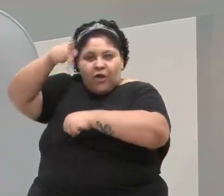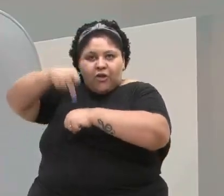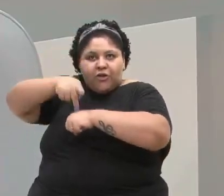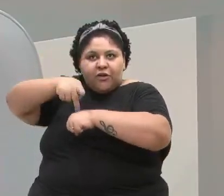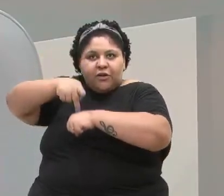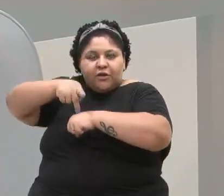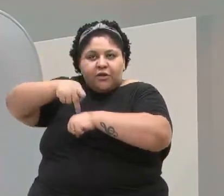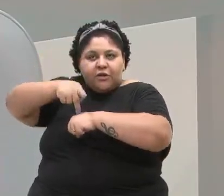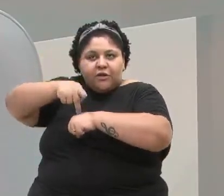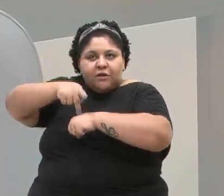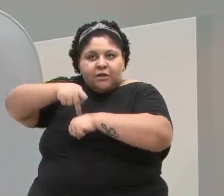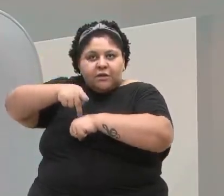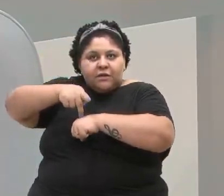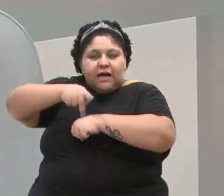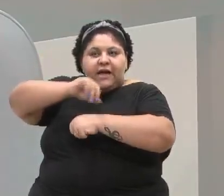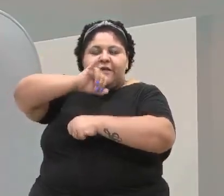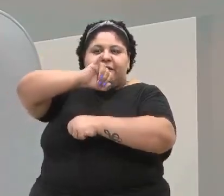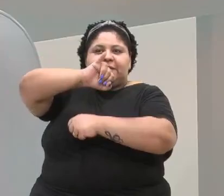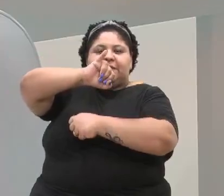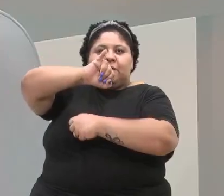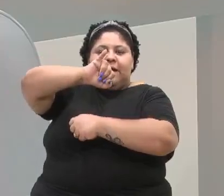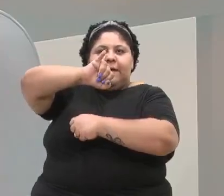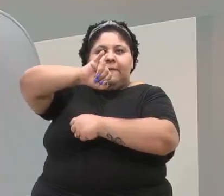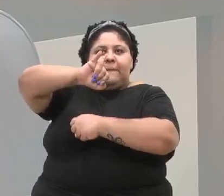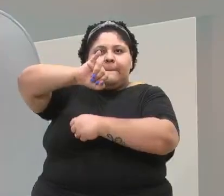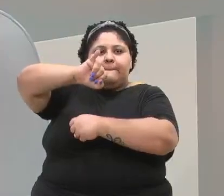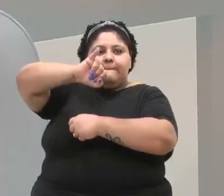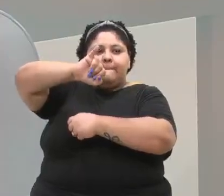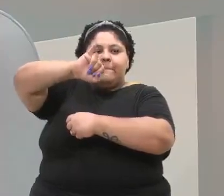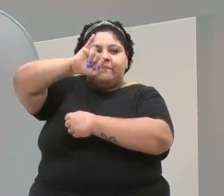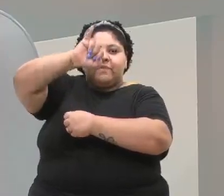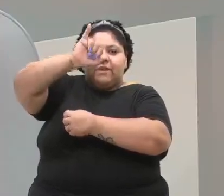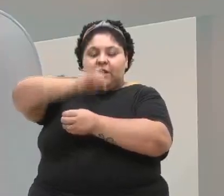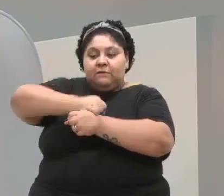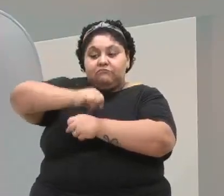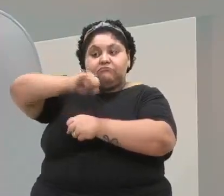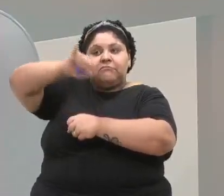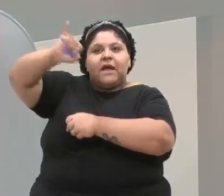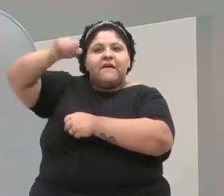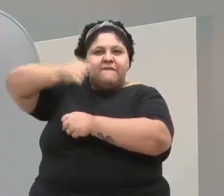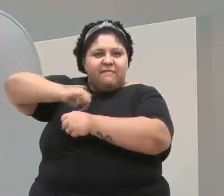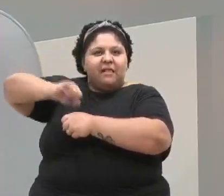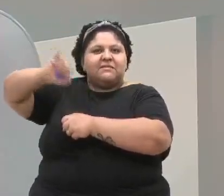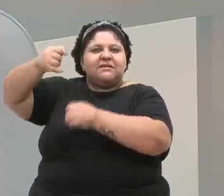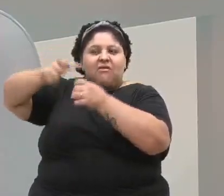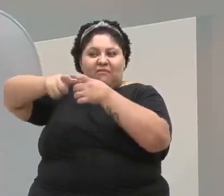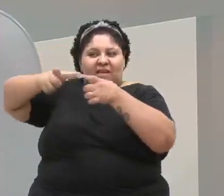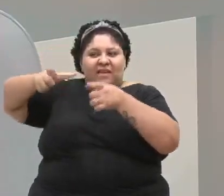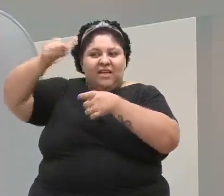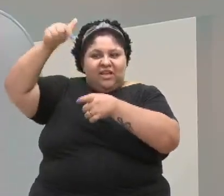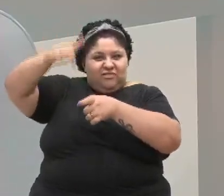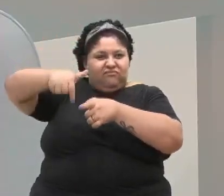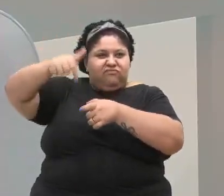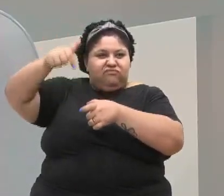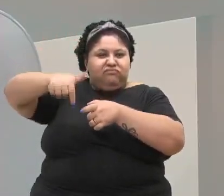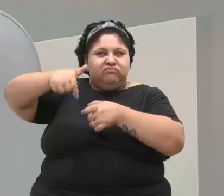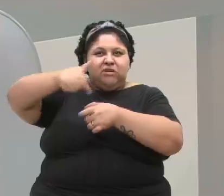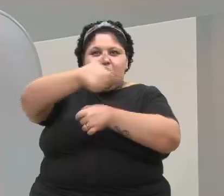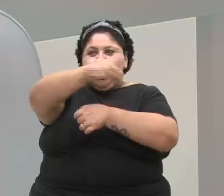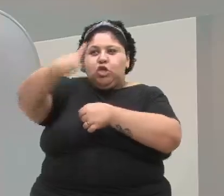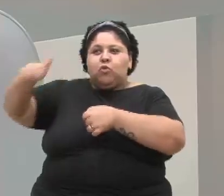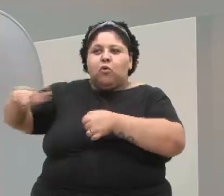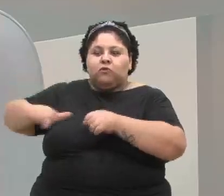é X, mas quando vai num supermercado, quando vai num plano de saúde, é totalmente o dobro do que